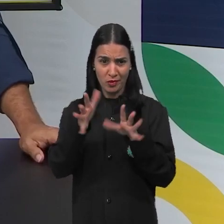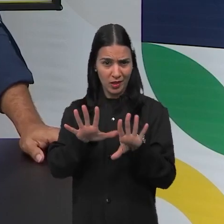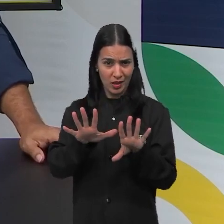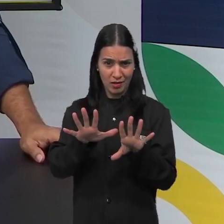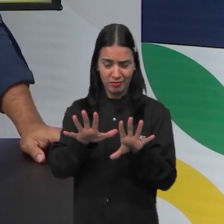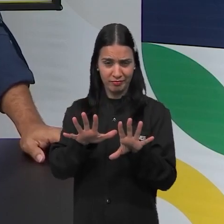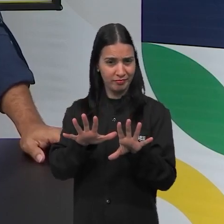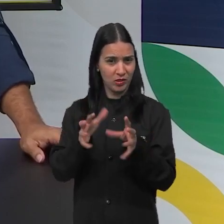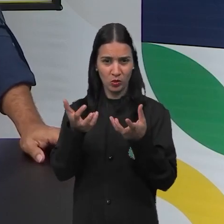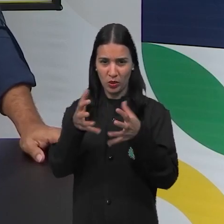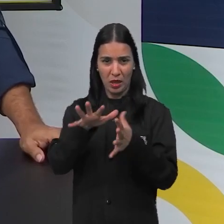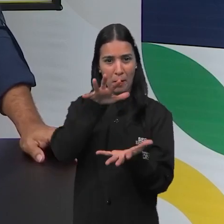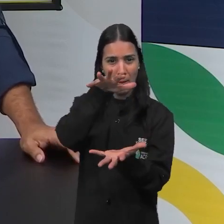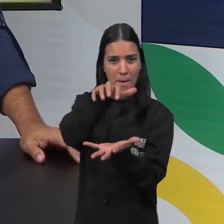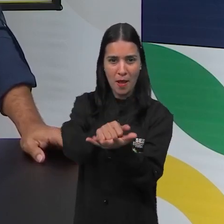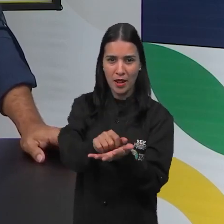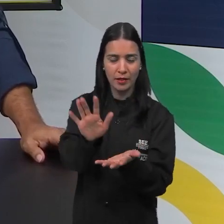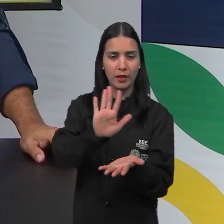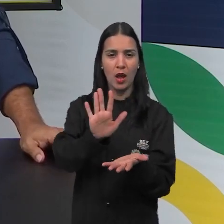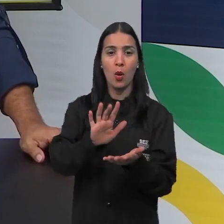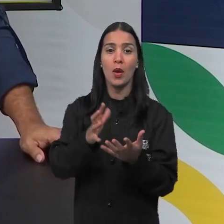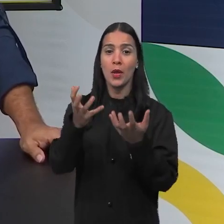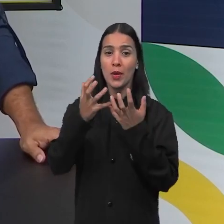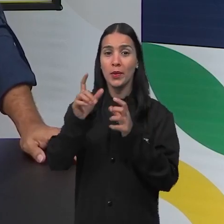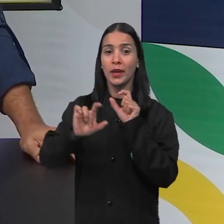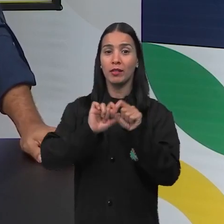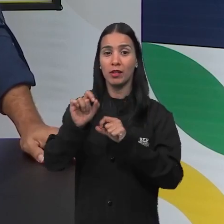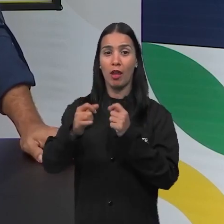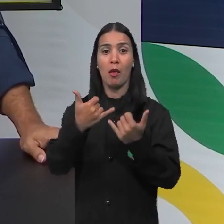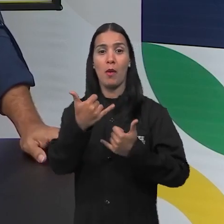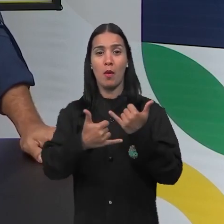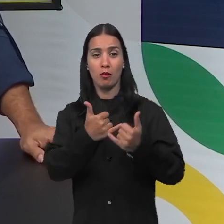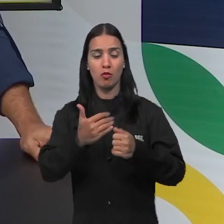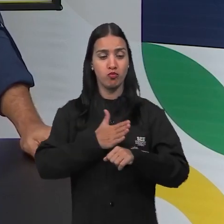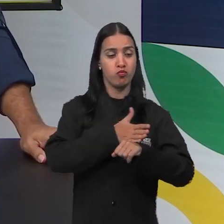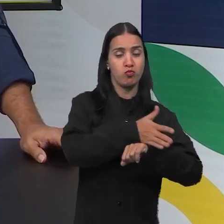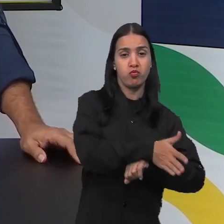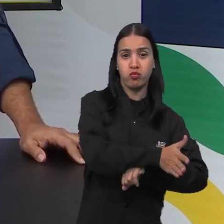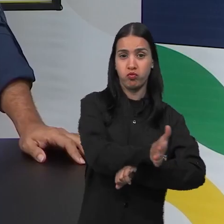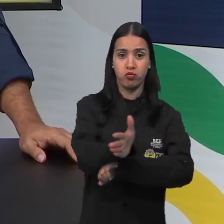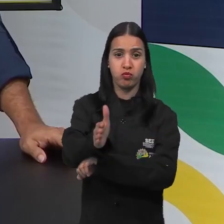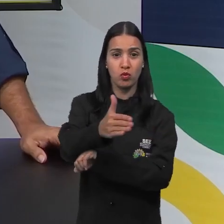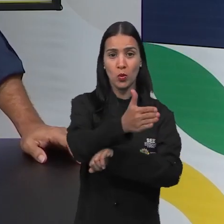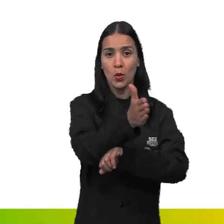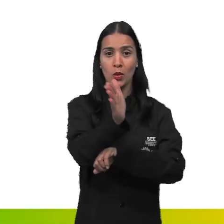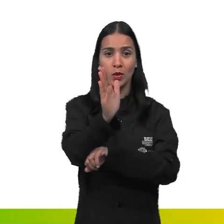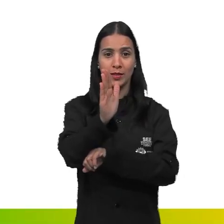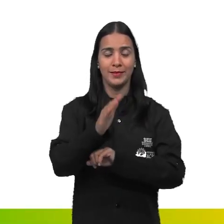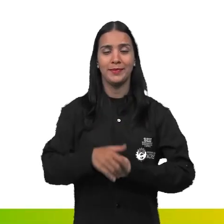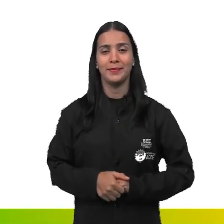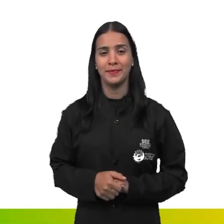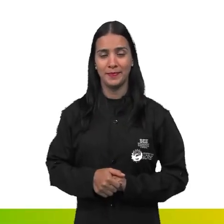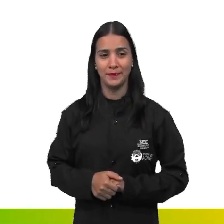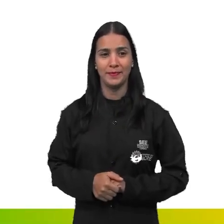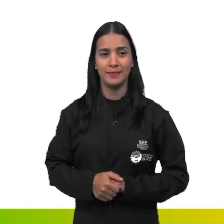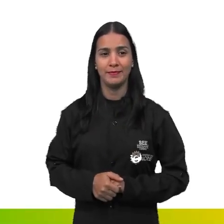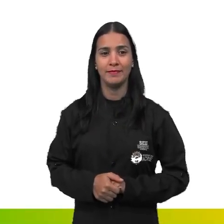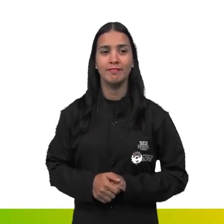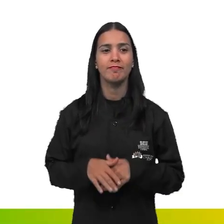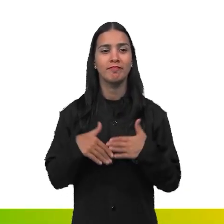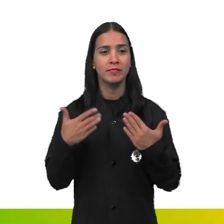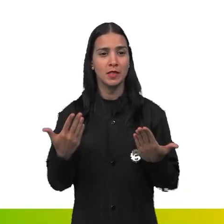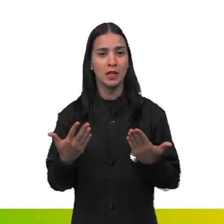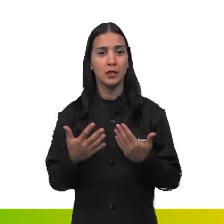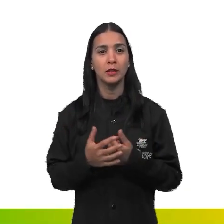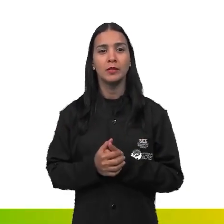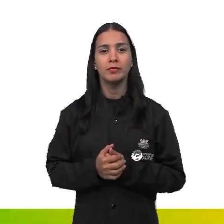adentrar o campo adversário, fazer o ponto, então seria mais alguma coisa relacionada a território. Vamos avançar mais um pouquinho.